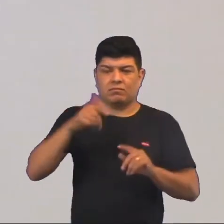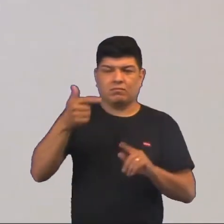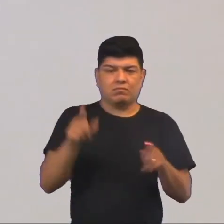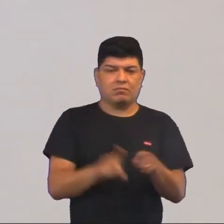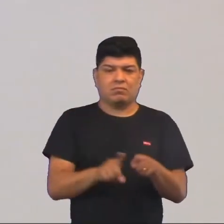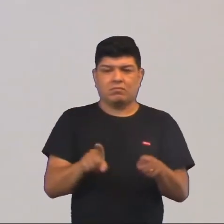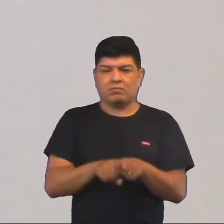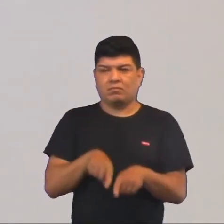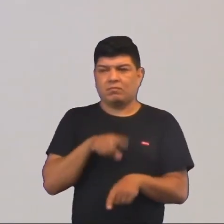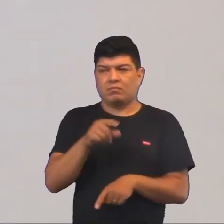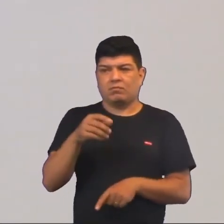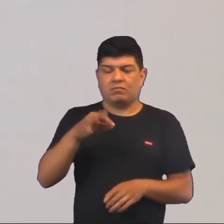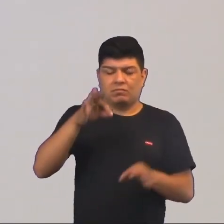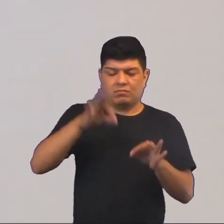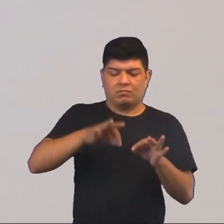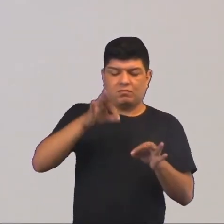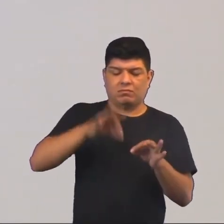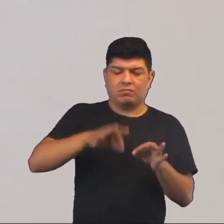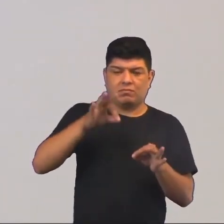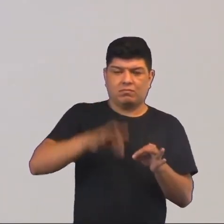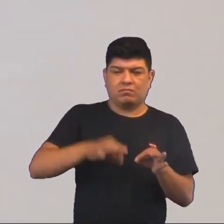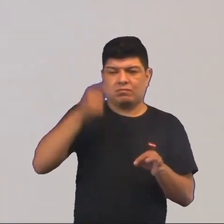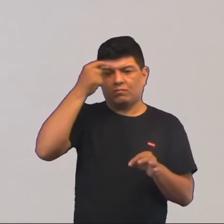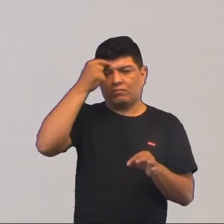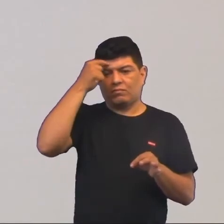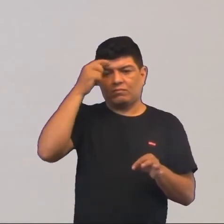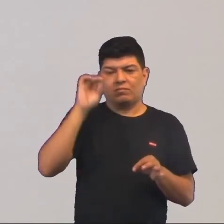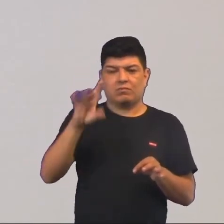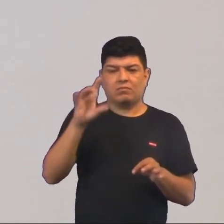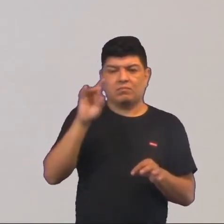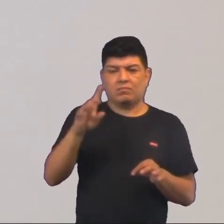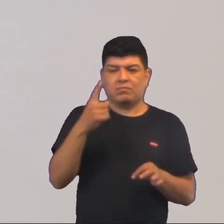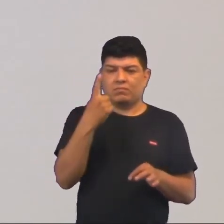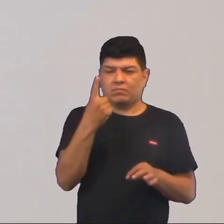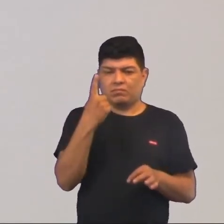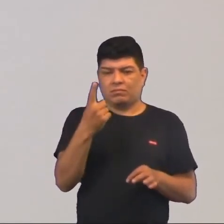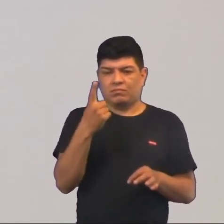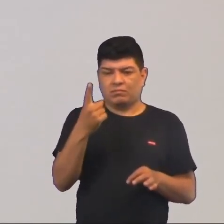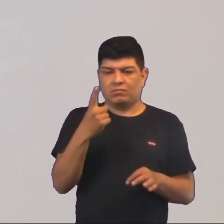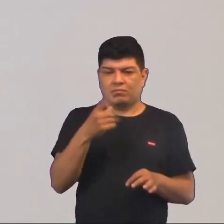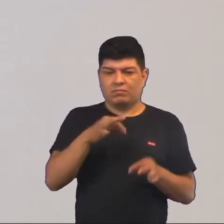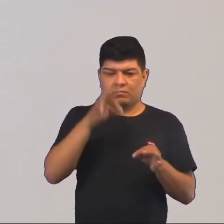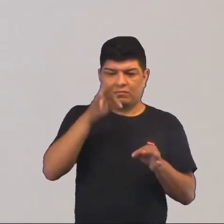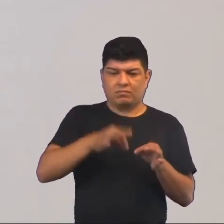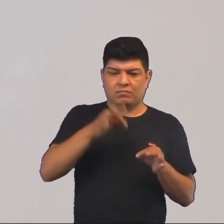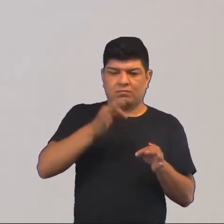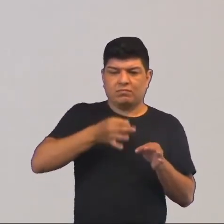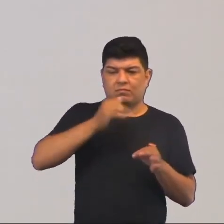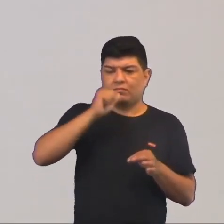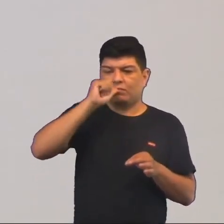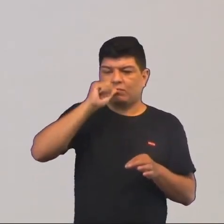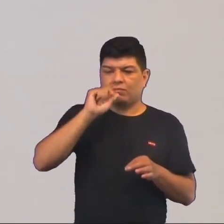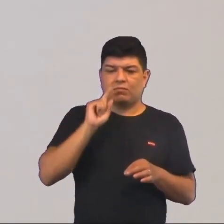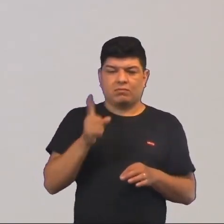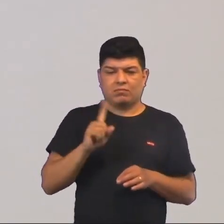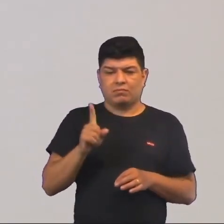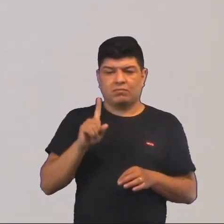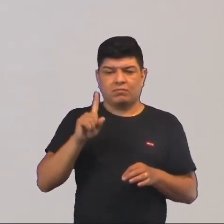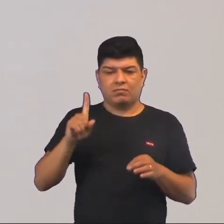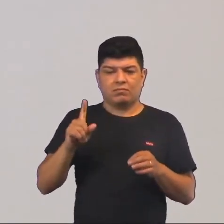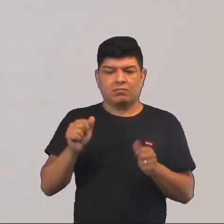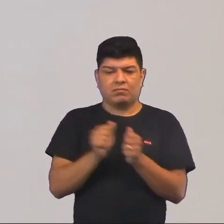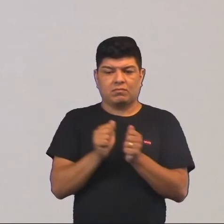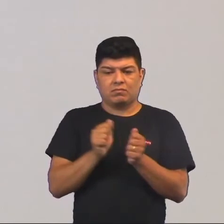palavras, quando você vai tomar um chá mate, não pense que é apenas de um vegetal que você vai estar tomando um mate, mas ela é